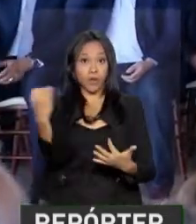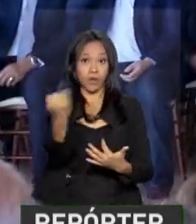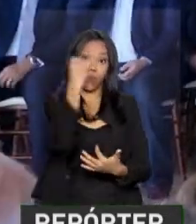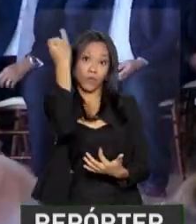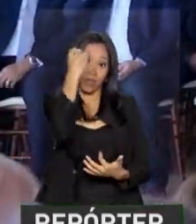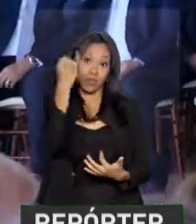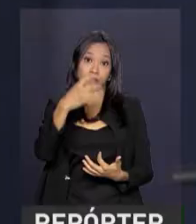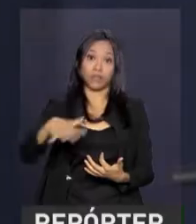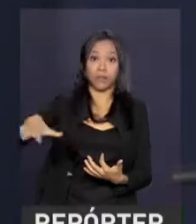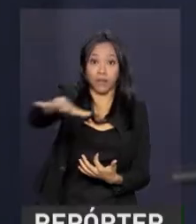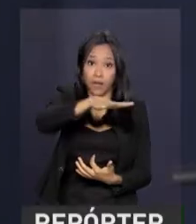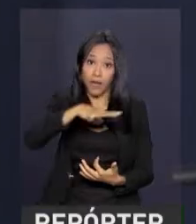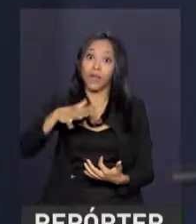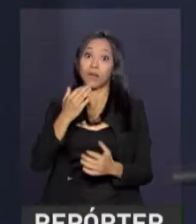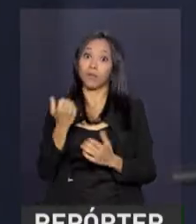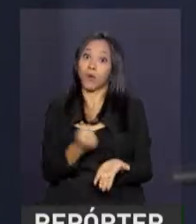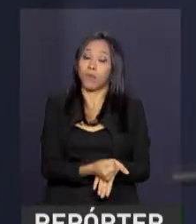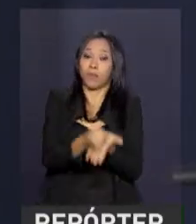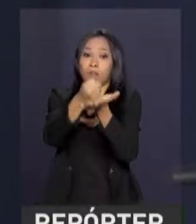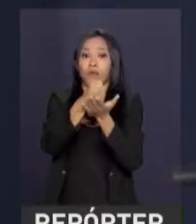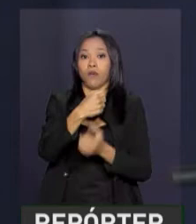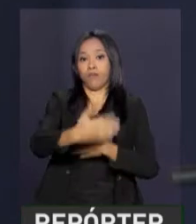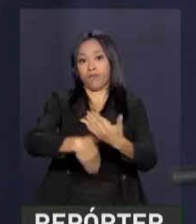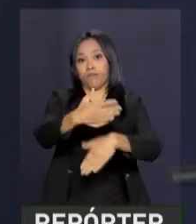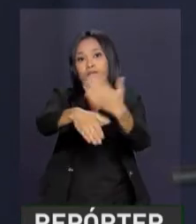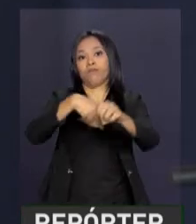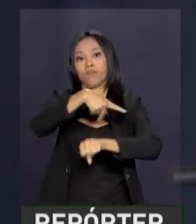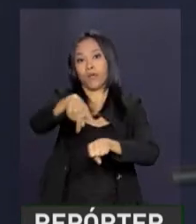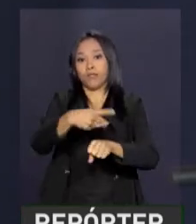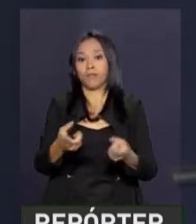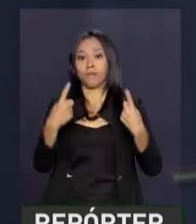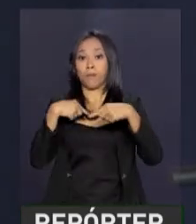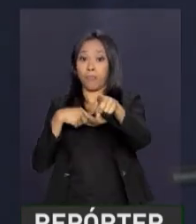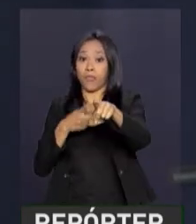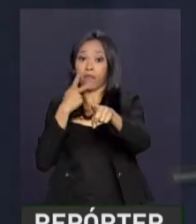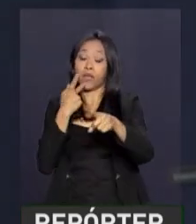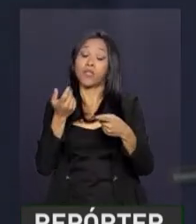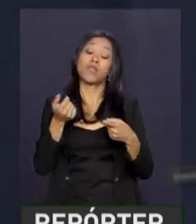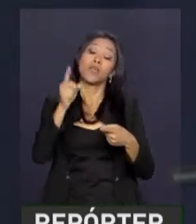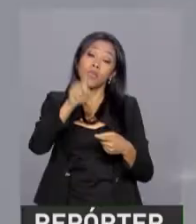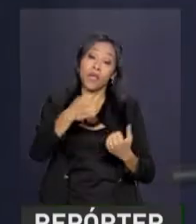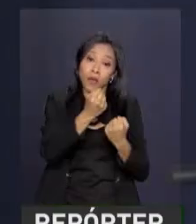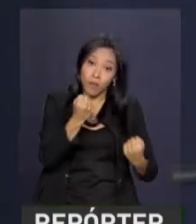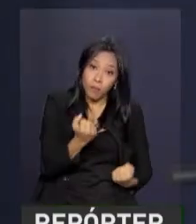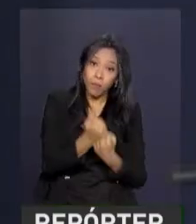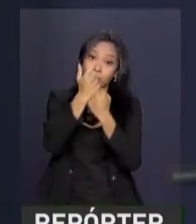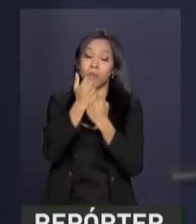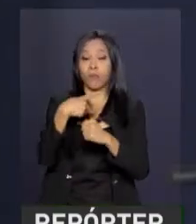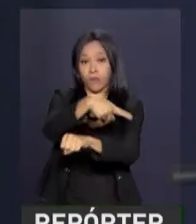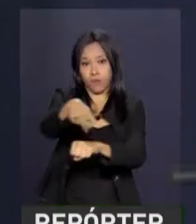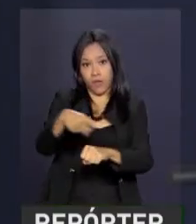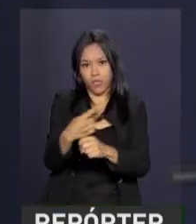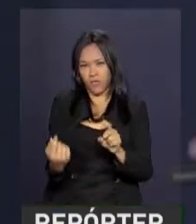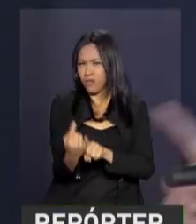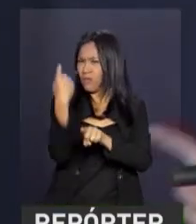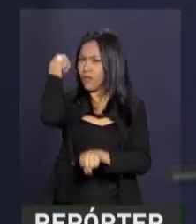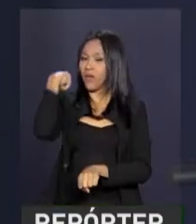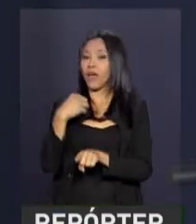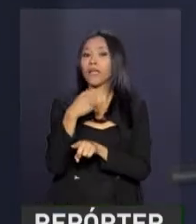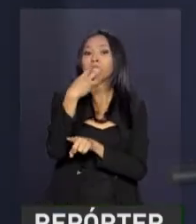desenvolvimento do país logo o negócio geral de ter sido um dos sustentáculos o pib brasileiro no passado era